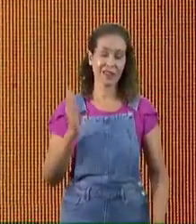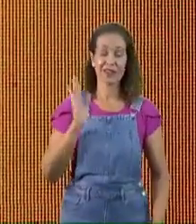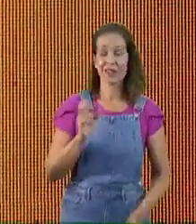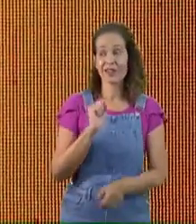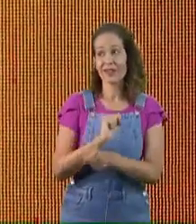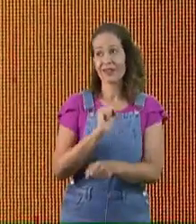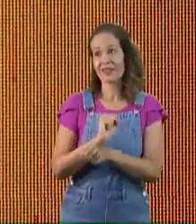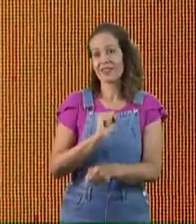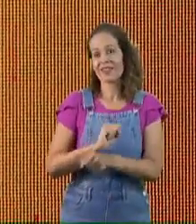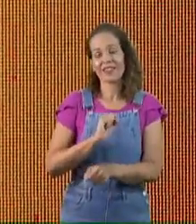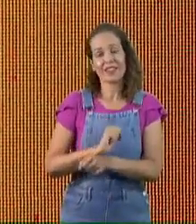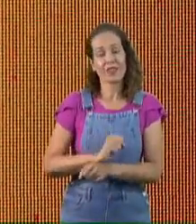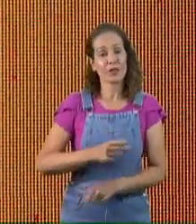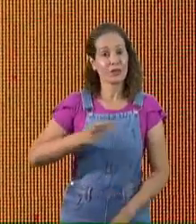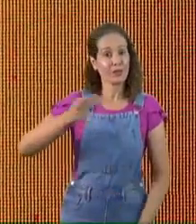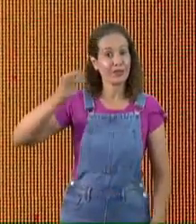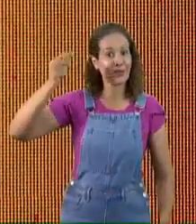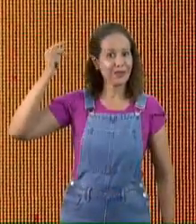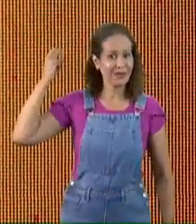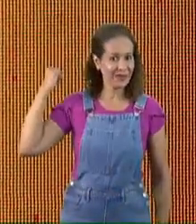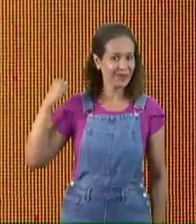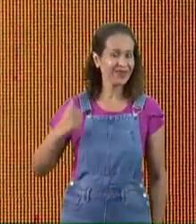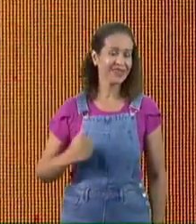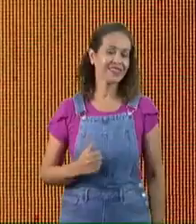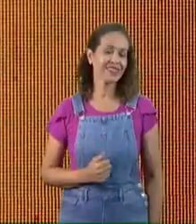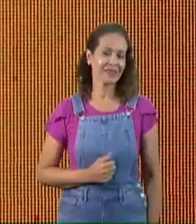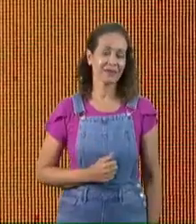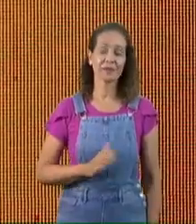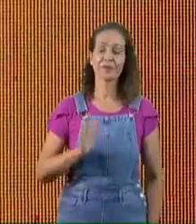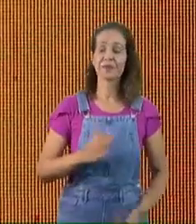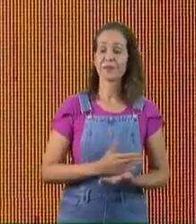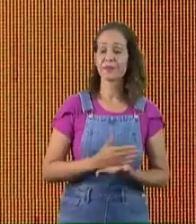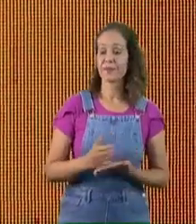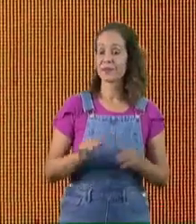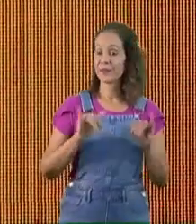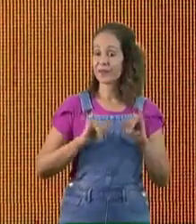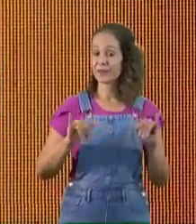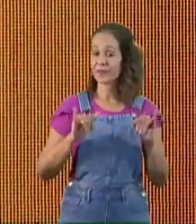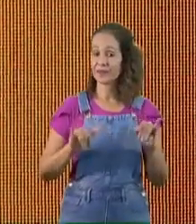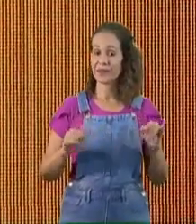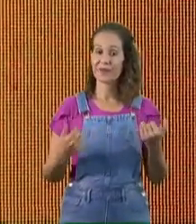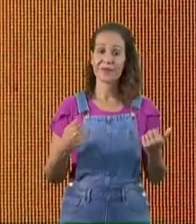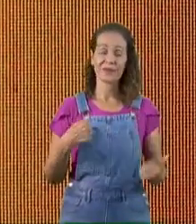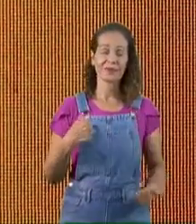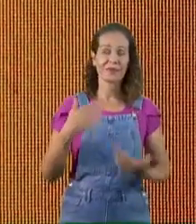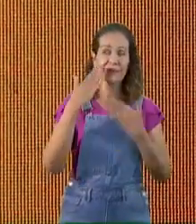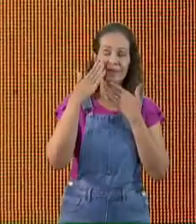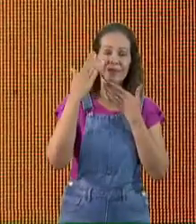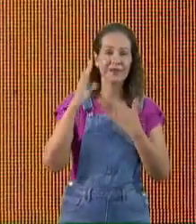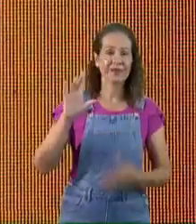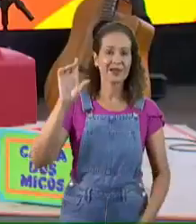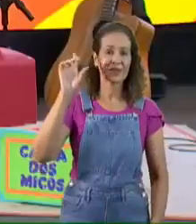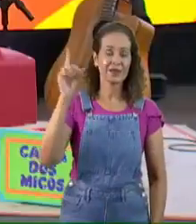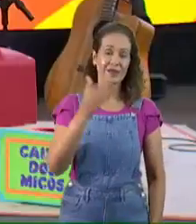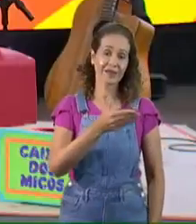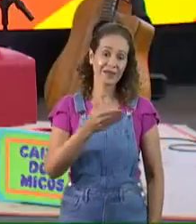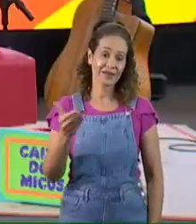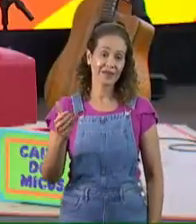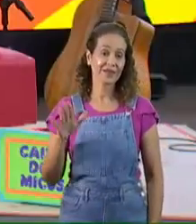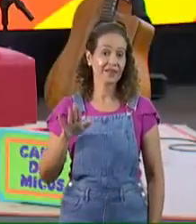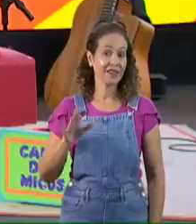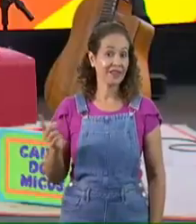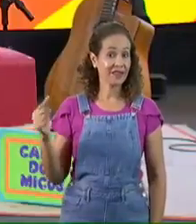esperando vocês aqui há muito, muito tempo, viu? Então, já vou começar falando assim, que eu sou muito grata por vocês estarem aqui.